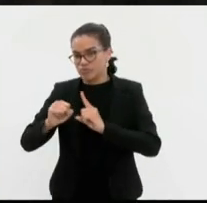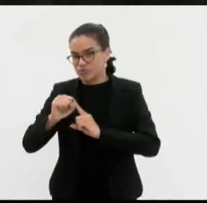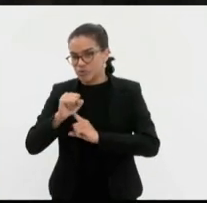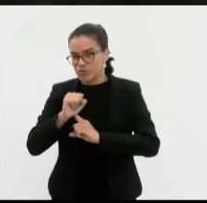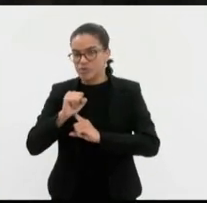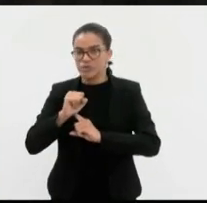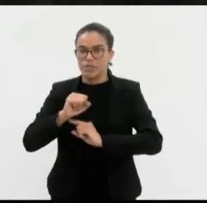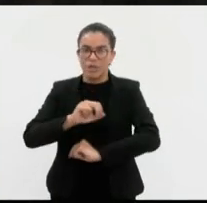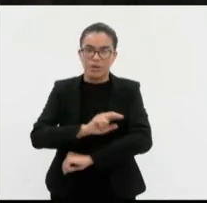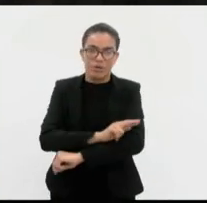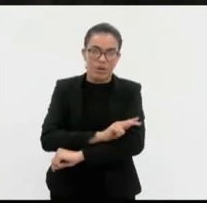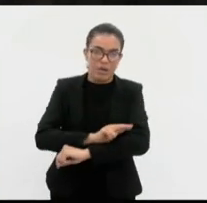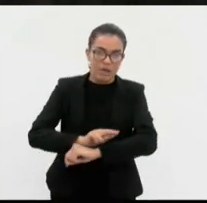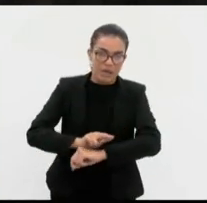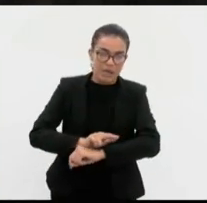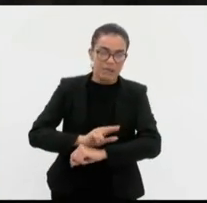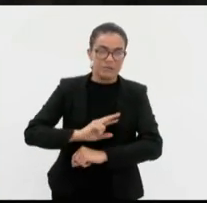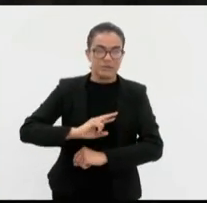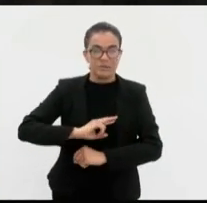de raça